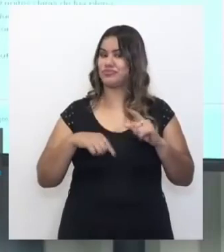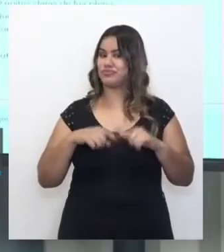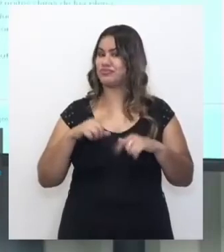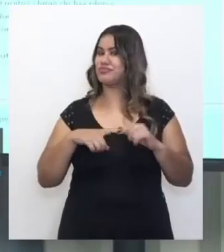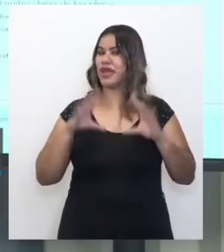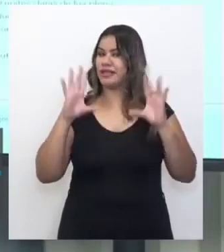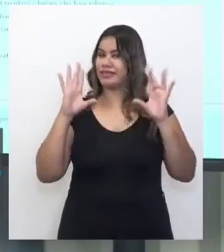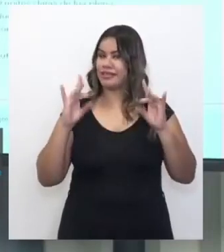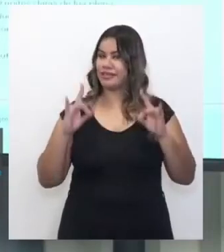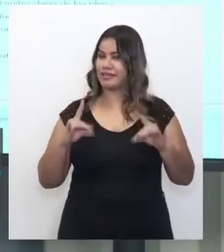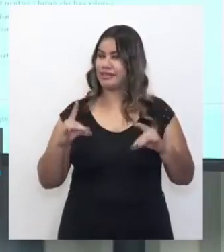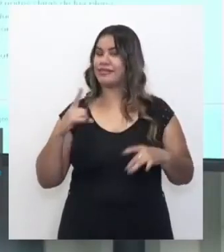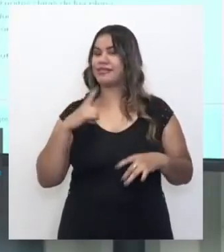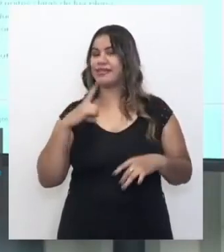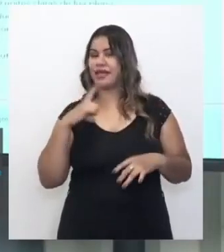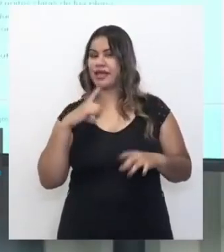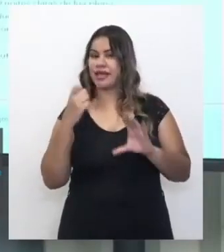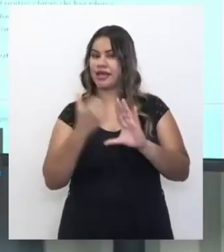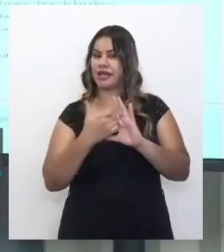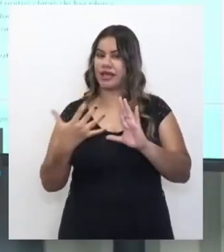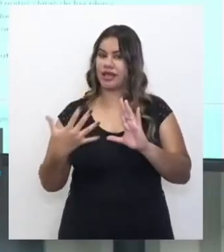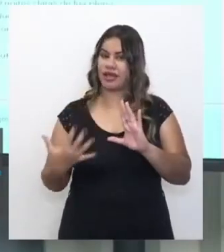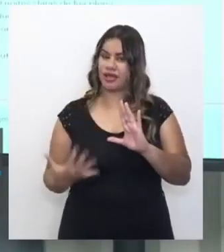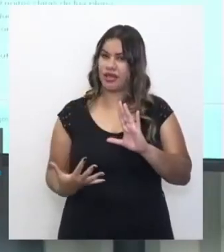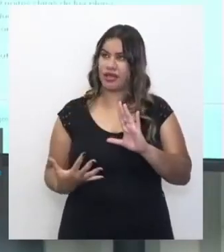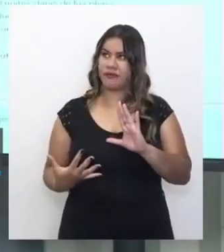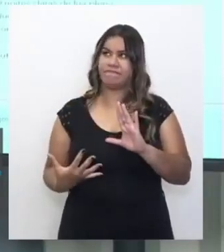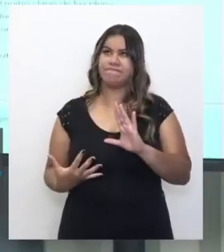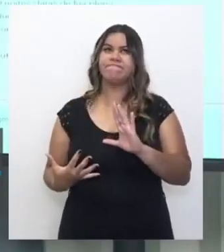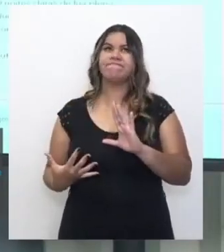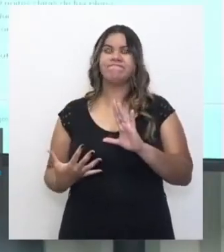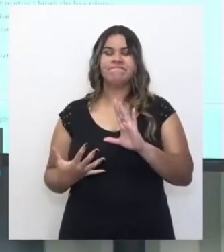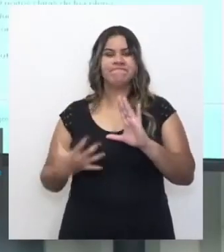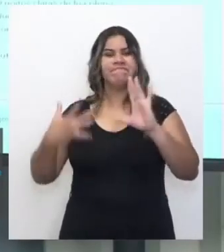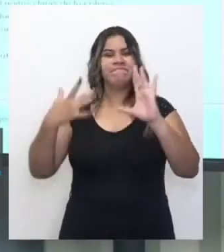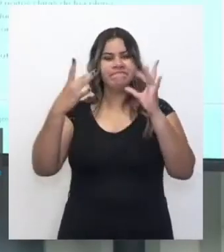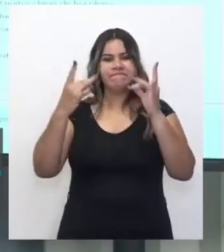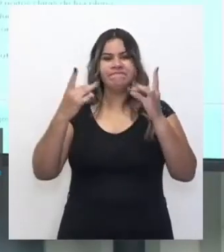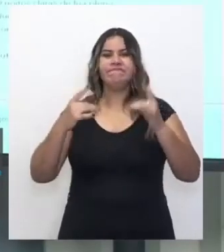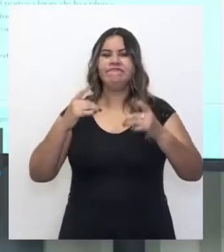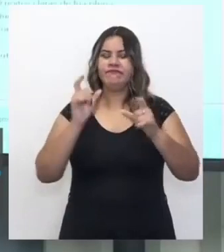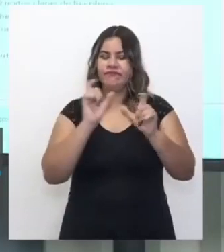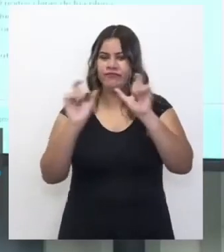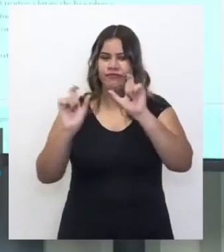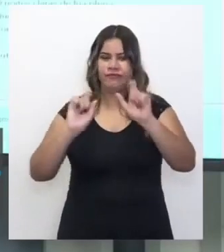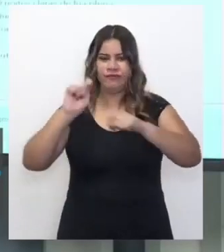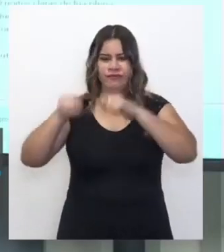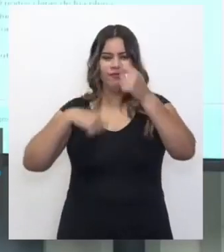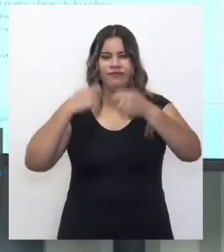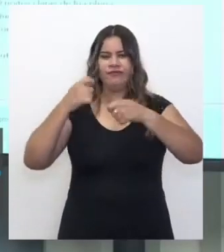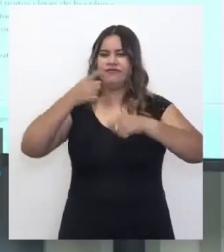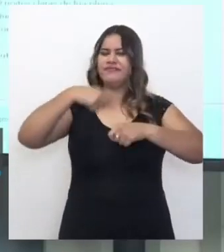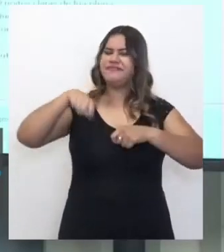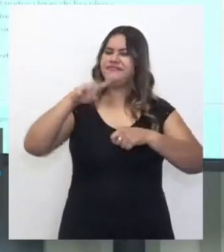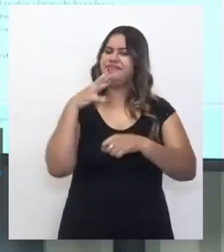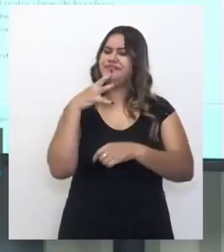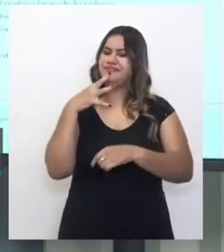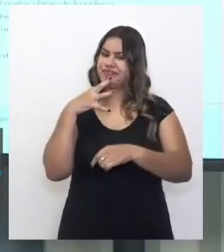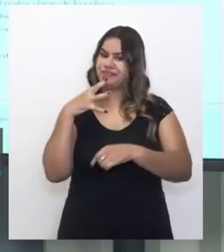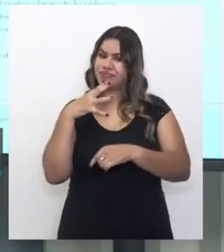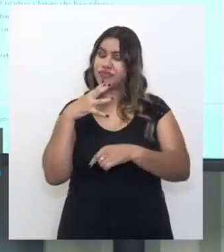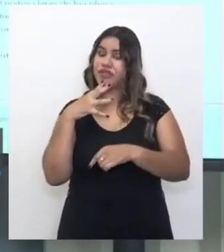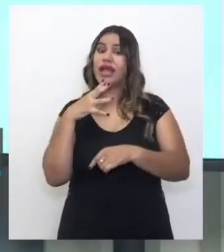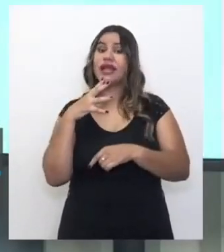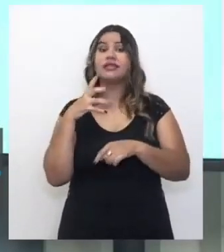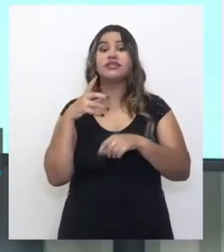que tem característica bem destacada com as palavras que a gente costuma chamar de